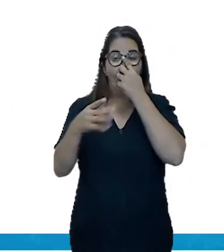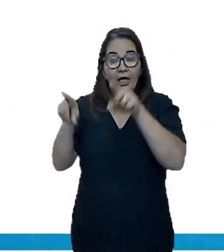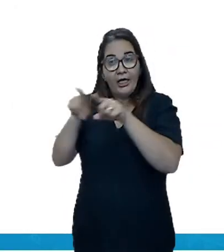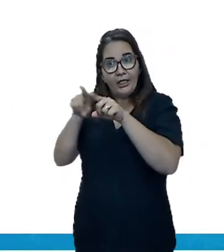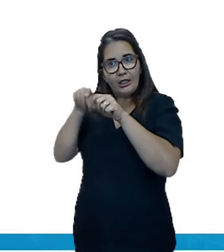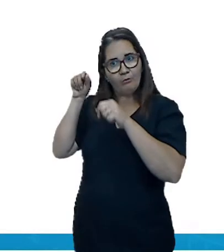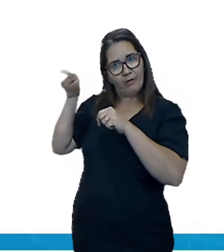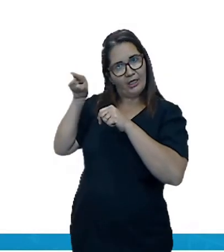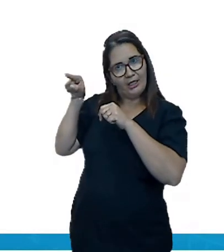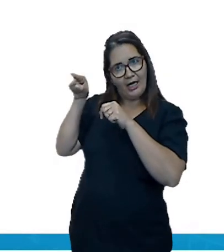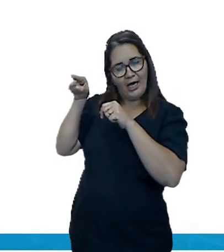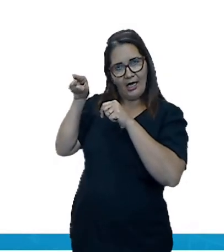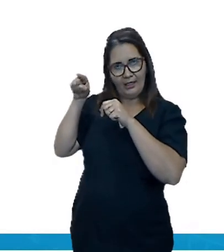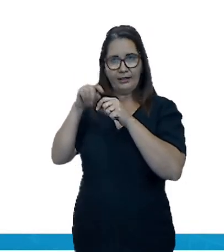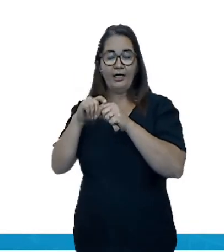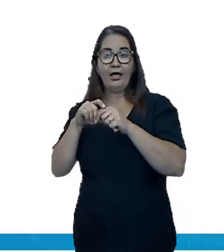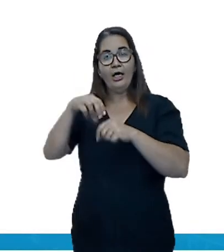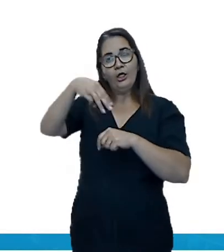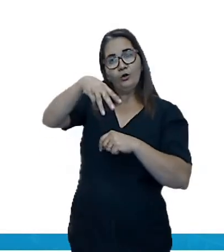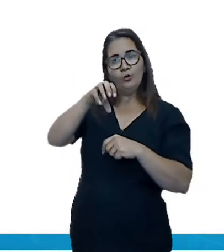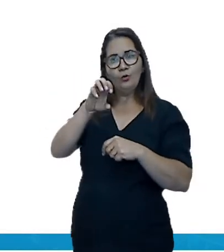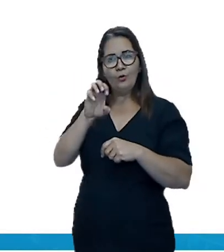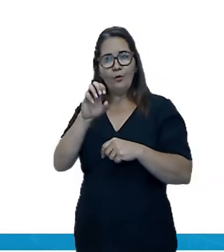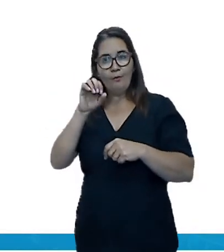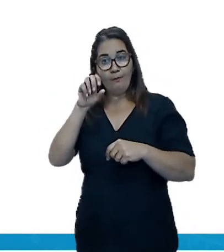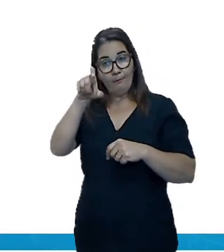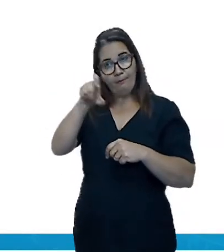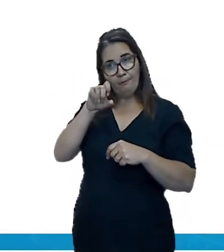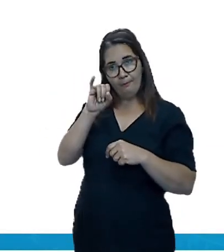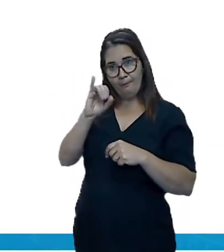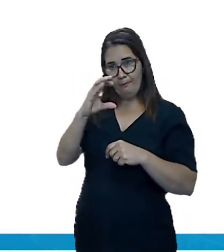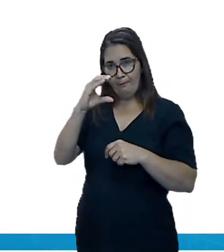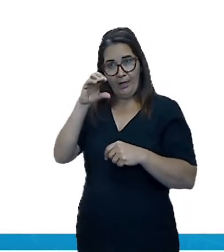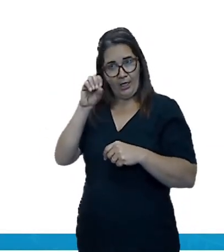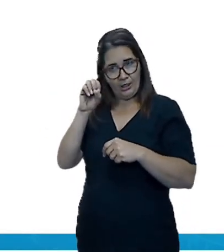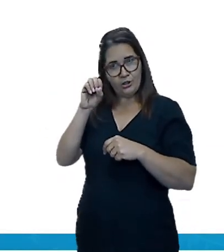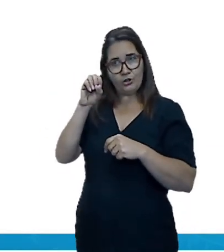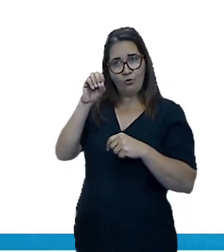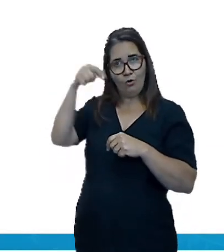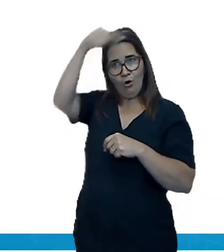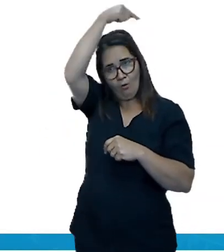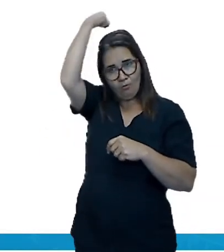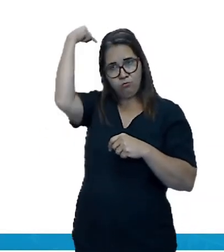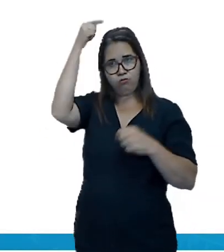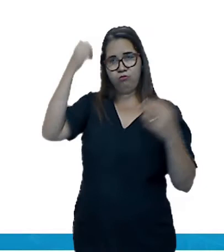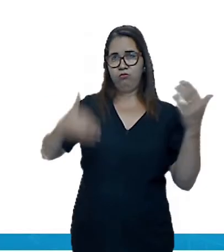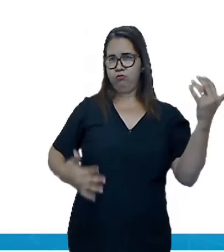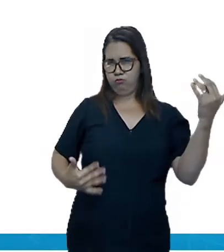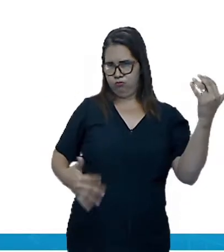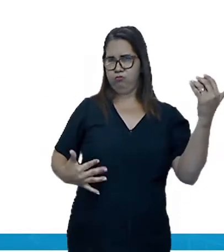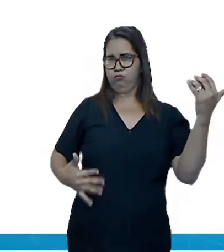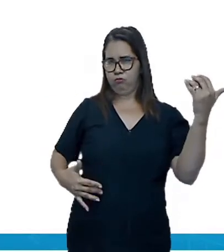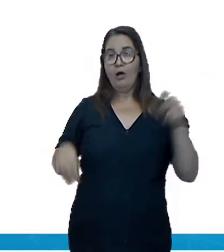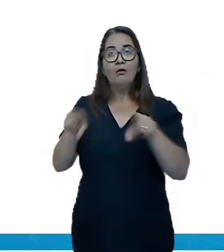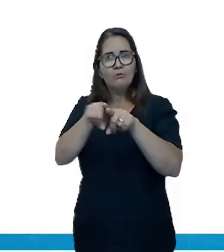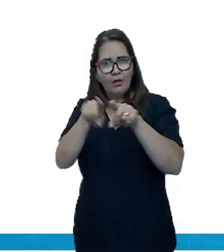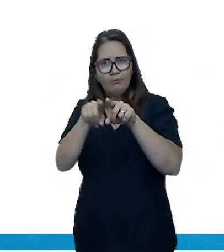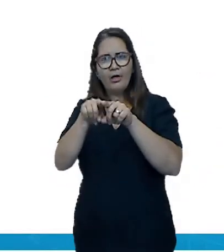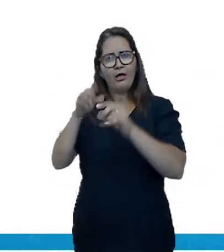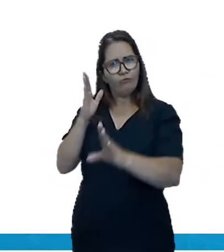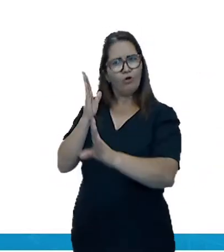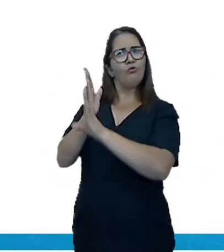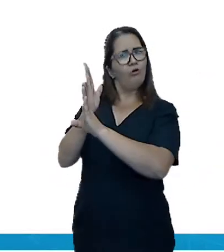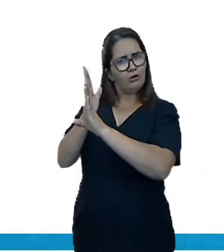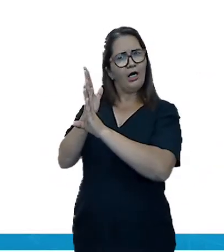comprovam esta tese. Nas últimas décadas, várias descobertas indicam que a presença humana aqui